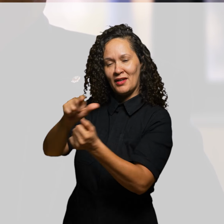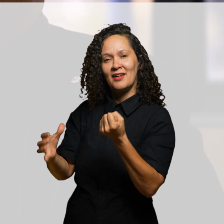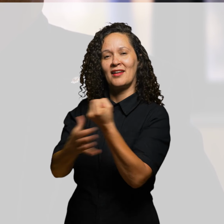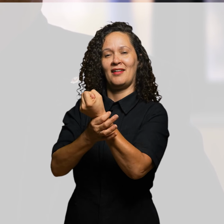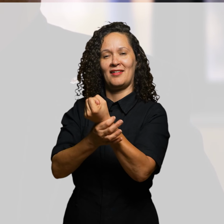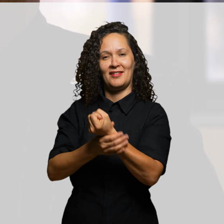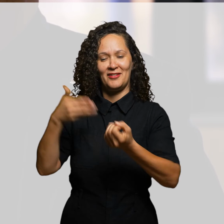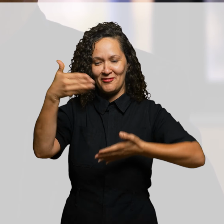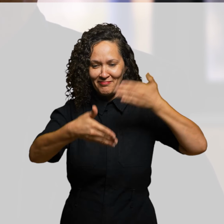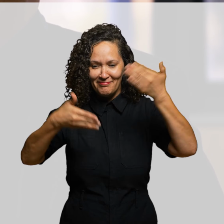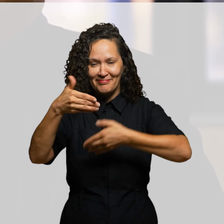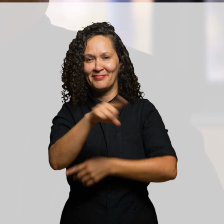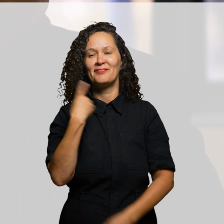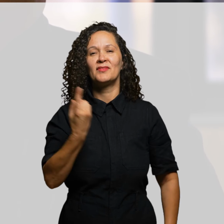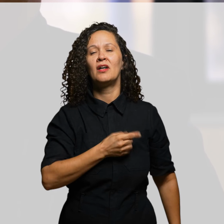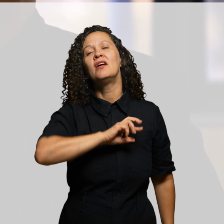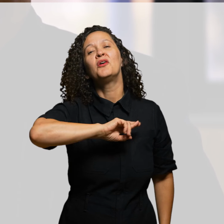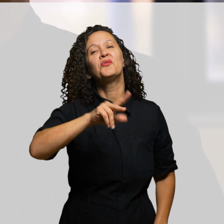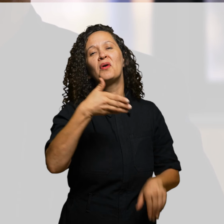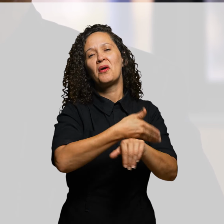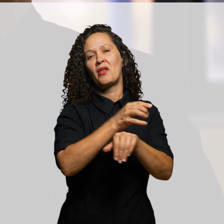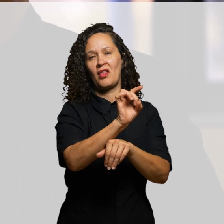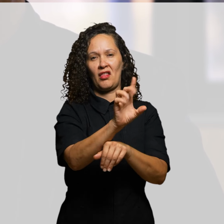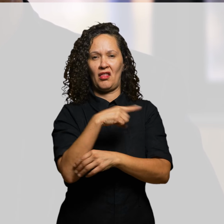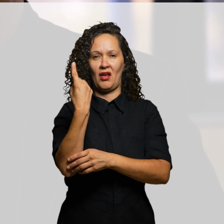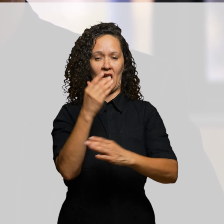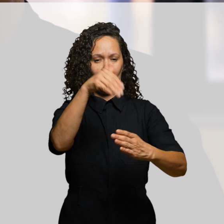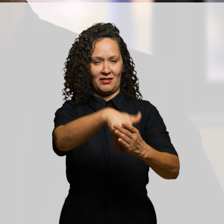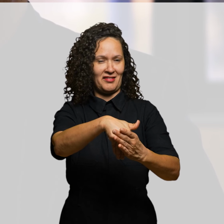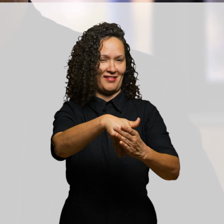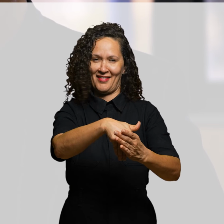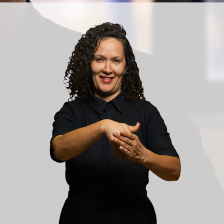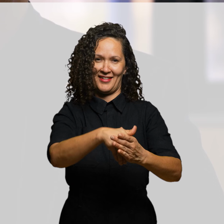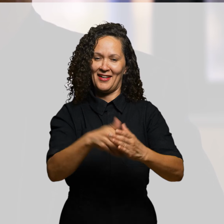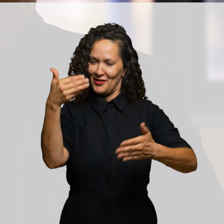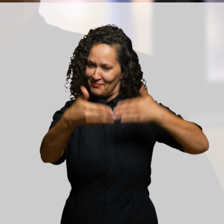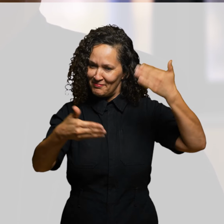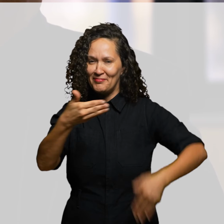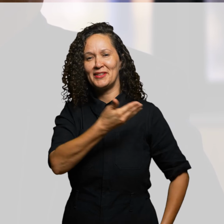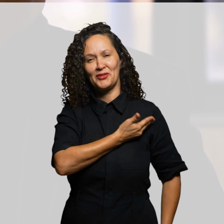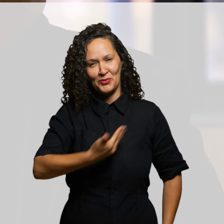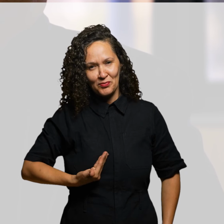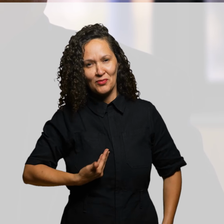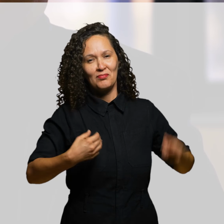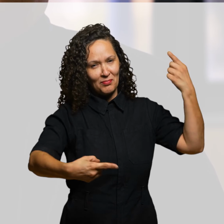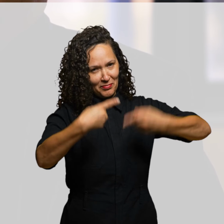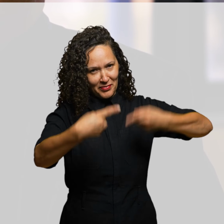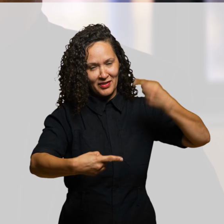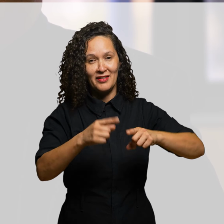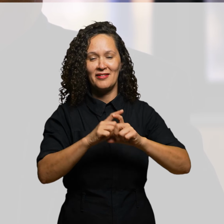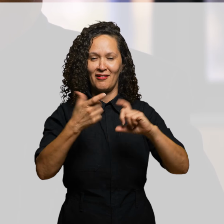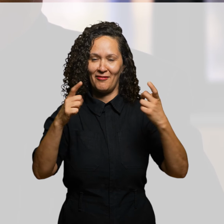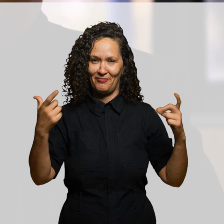garante essa participação. Ela não é uma participação apenas em eleição, eu digo. A participação política é uma participação muito